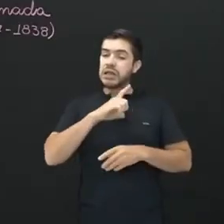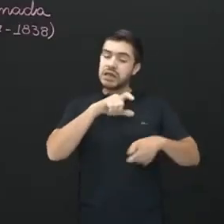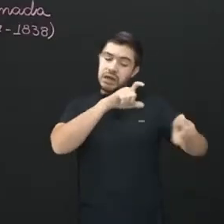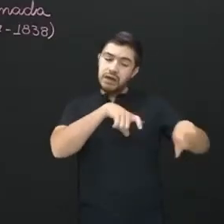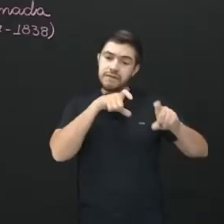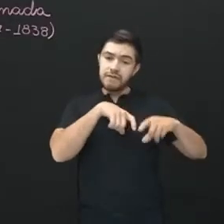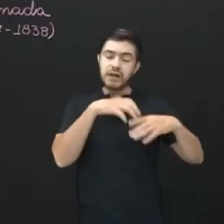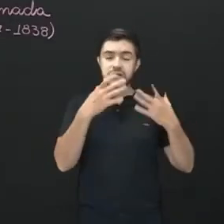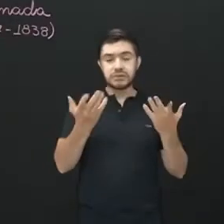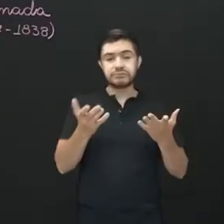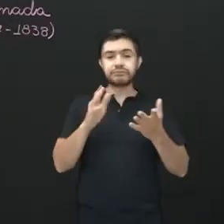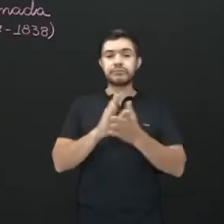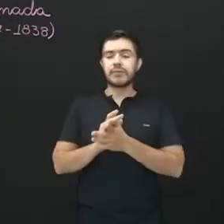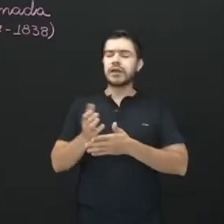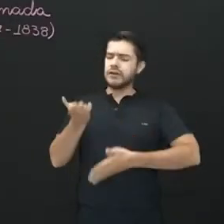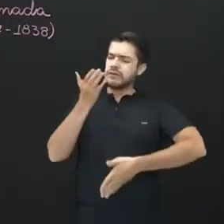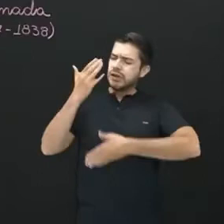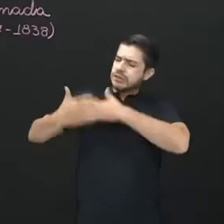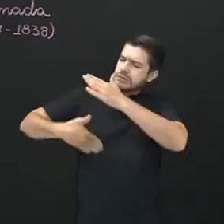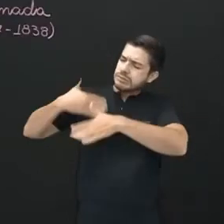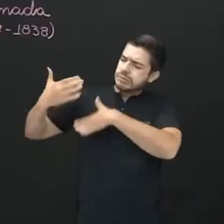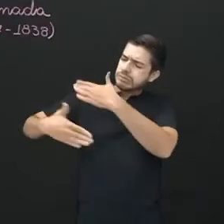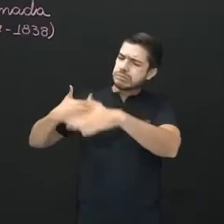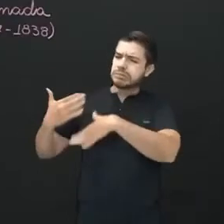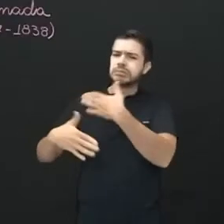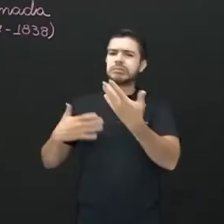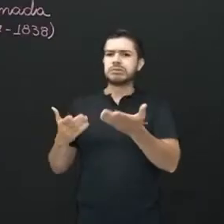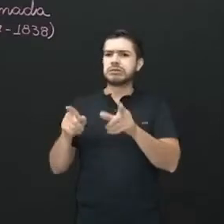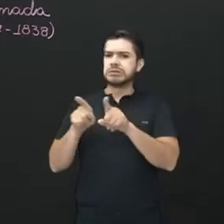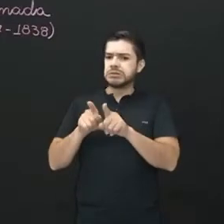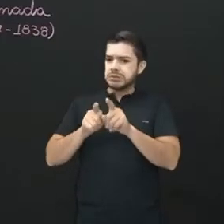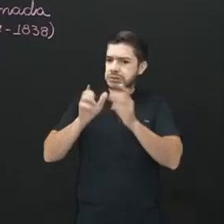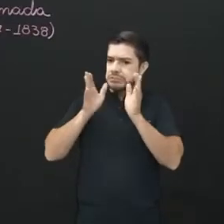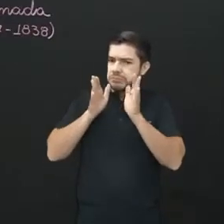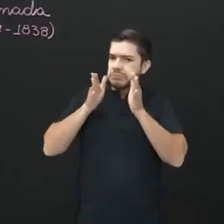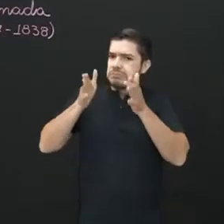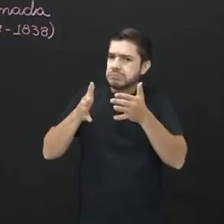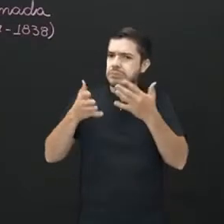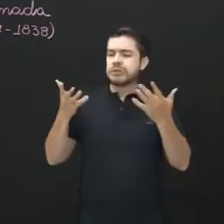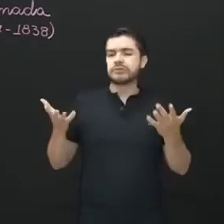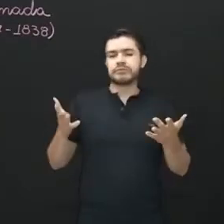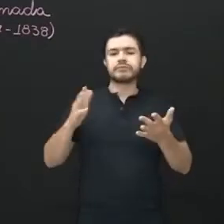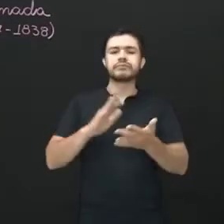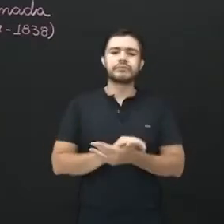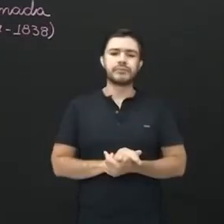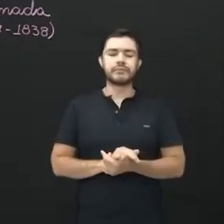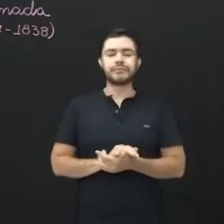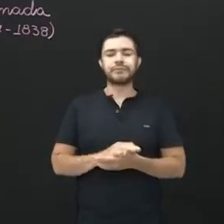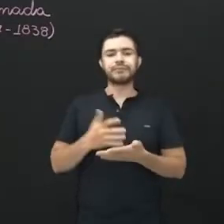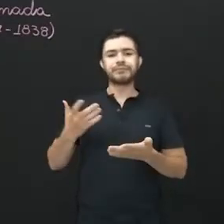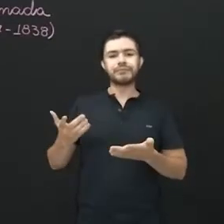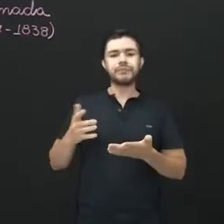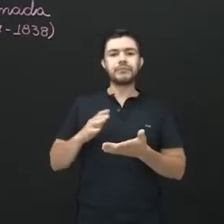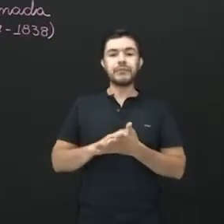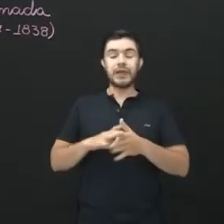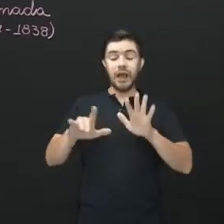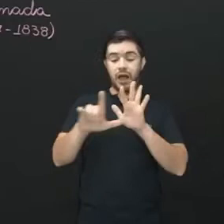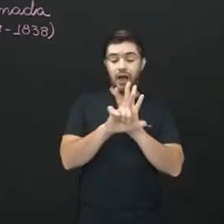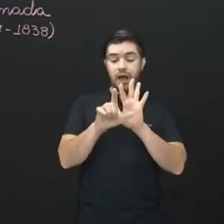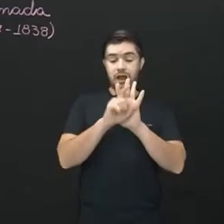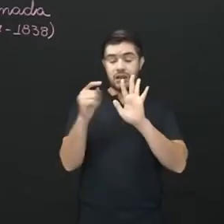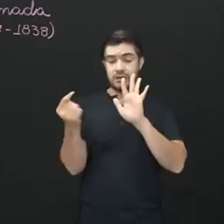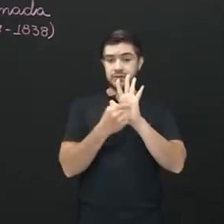contribui para o que a gente chama de um caráter elitista e centralizador dessa Constituição. Ou seja, essa Constituição ela